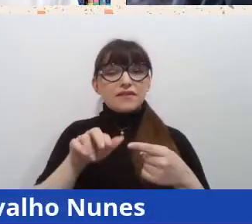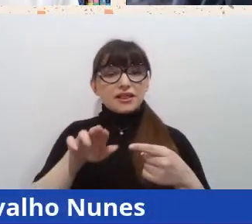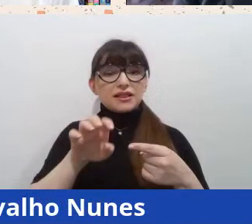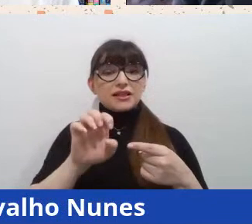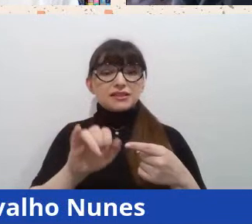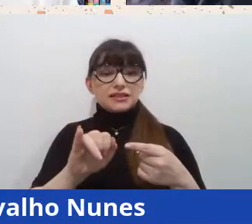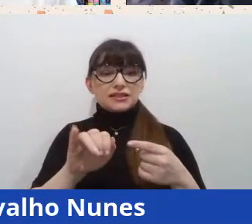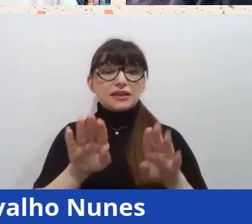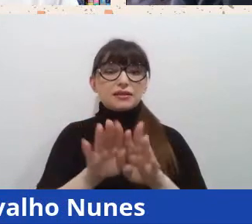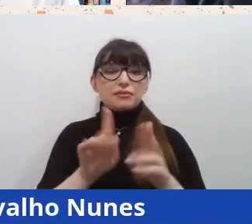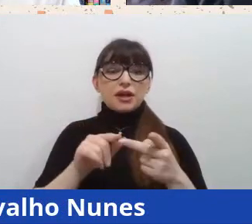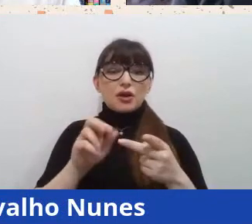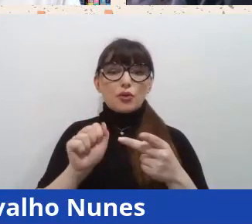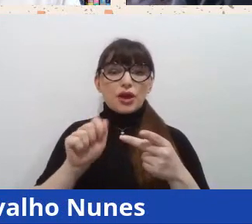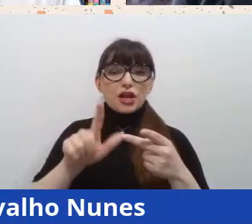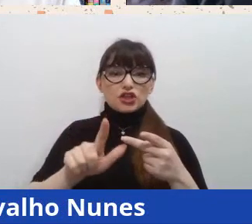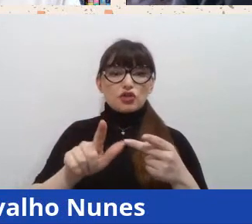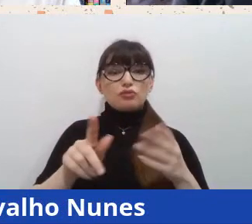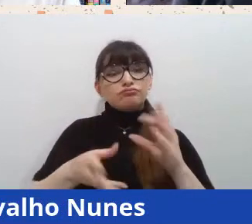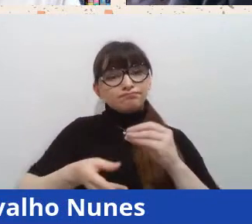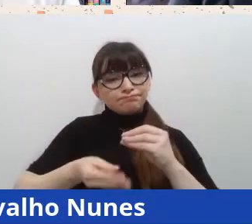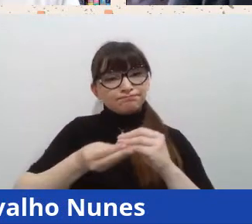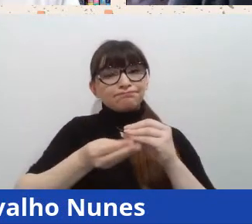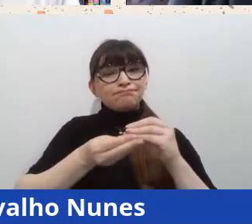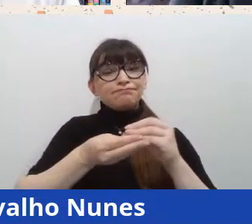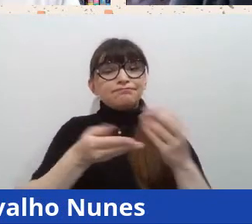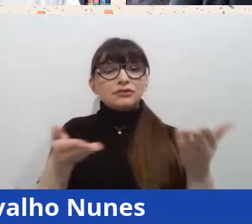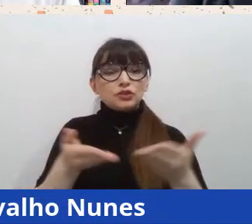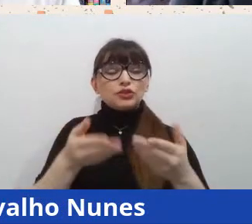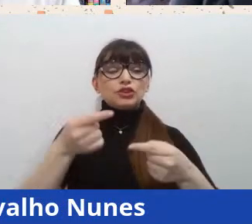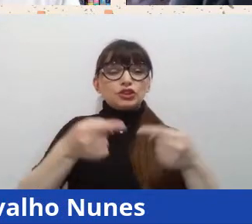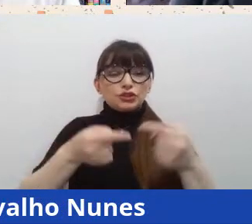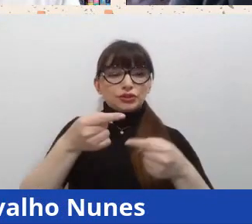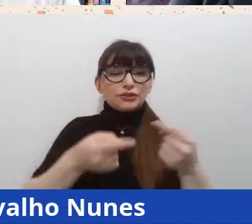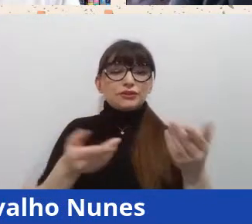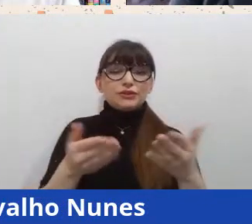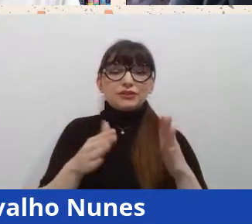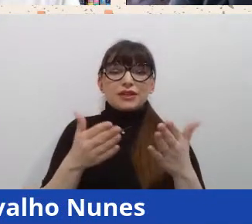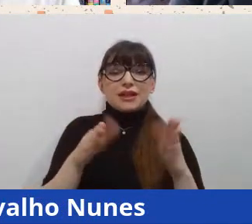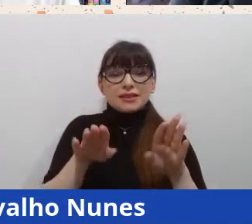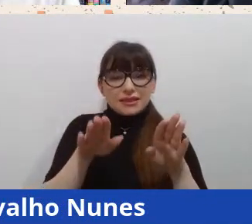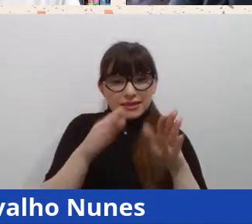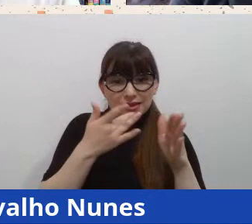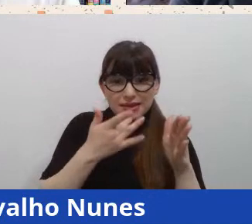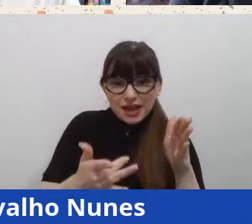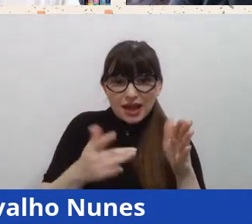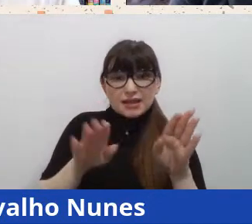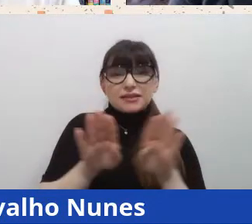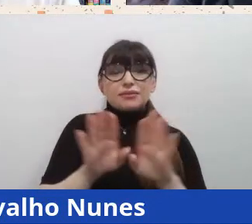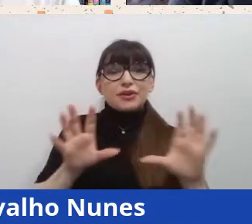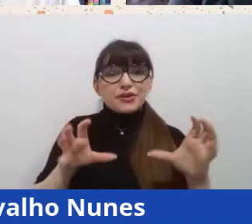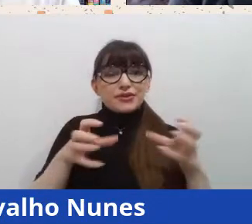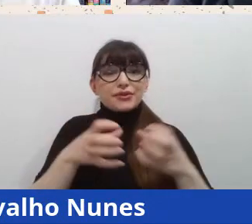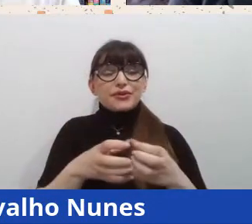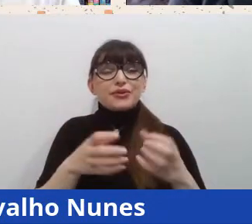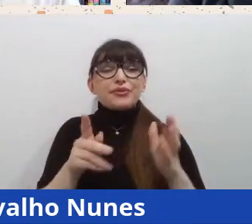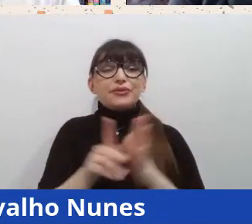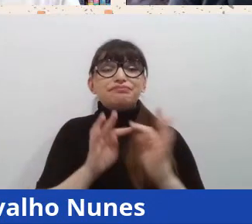professora Rachel, pelas contribuições, e toda a nossa equipe dos bastidores, João,